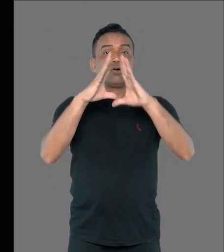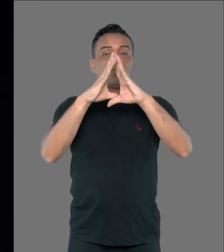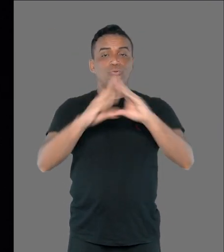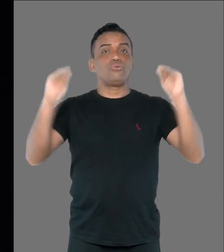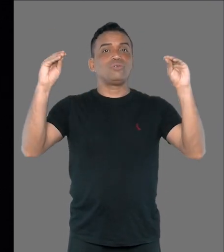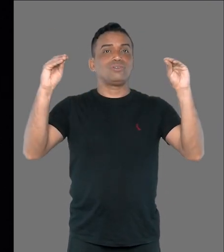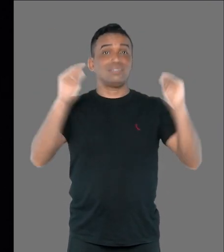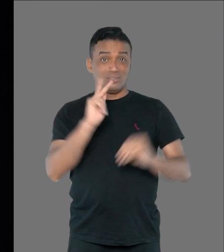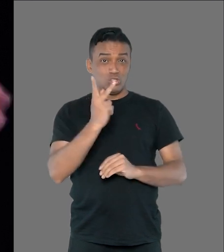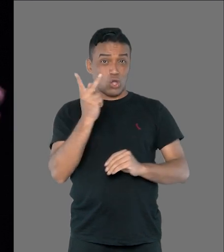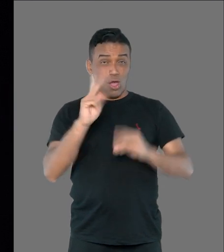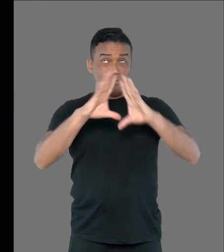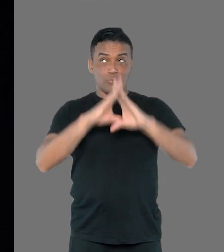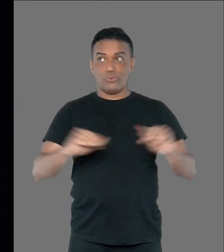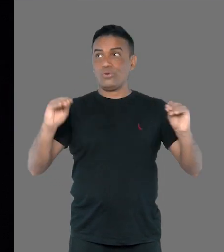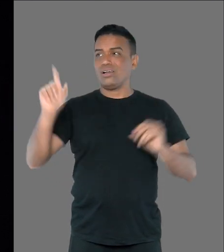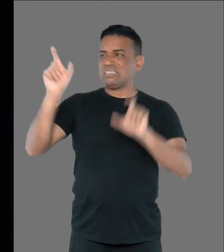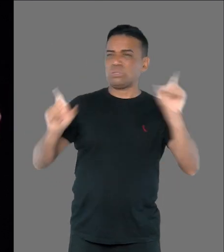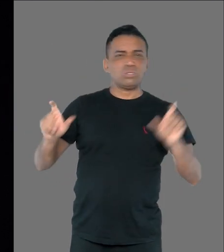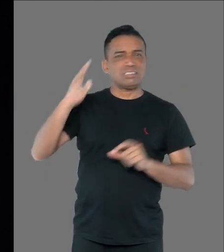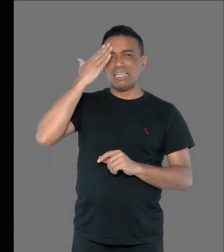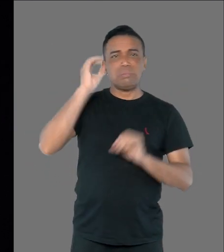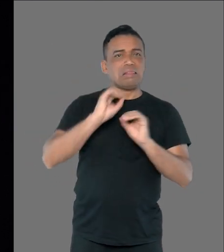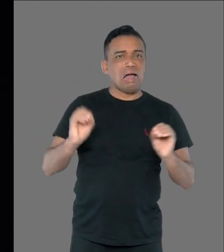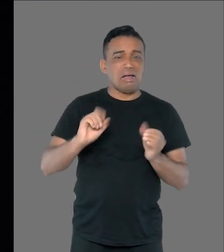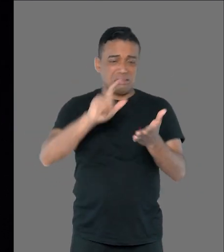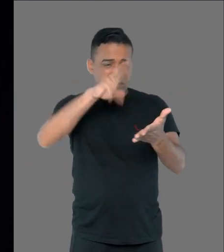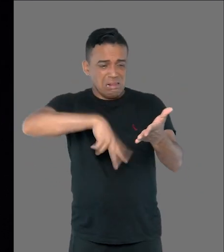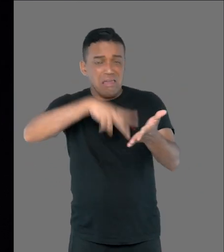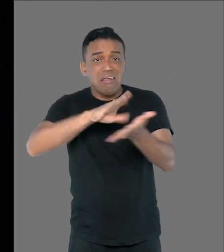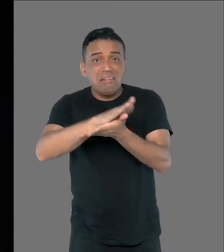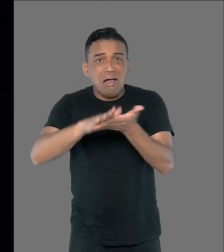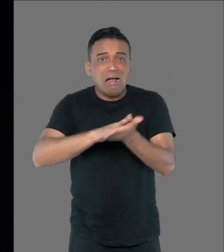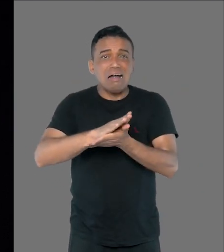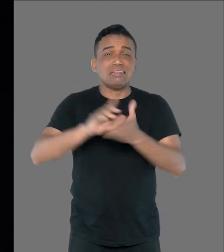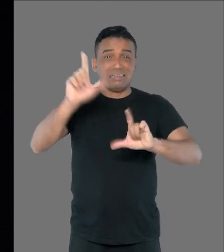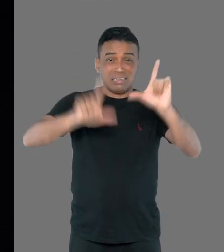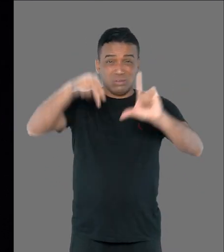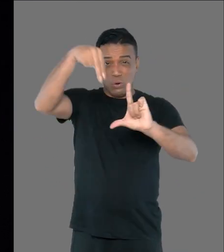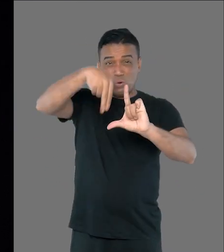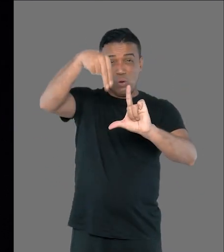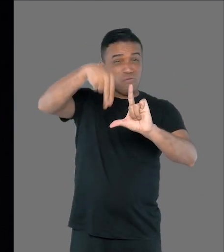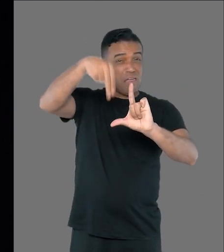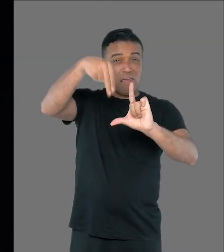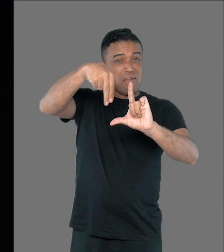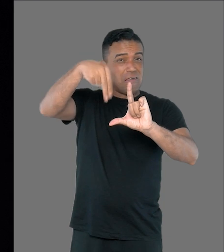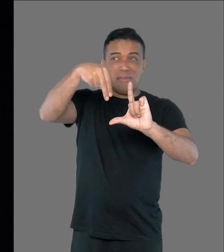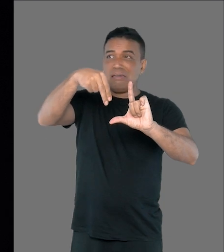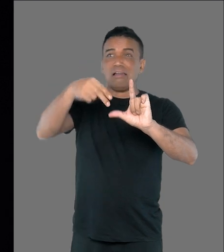desaparecendo. Ninguém sabe mais nada, ninguém lê mais nada. As novelas são eivadas,